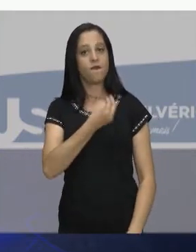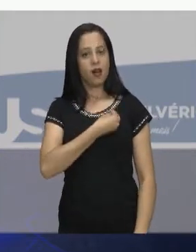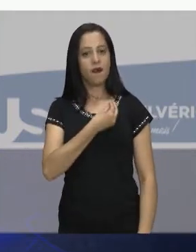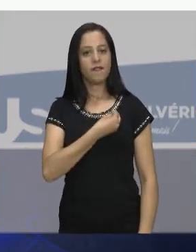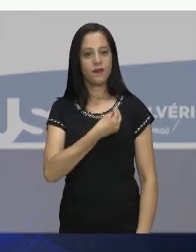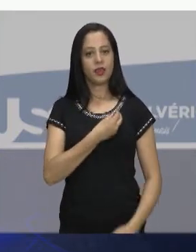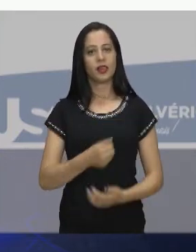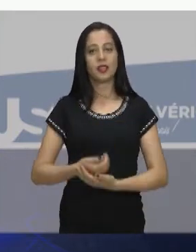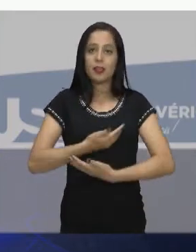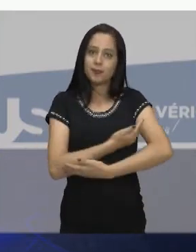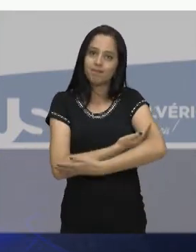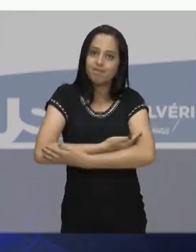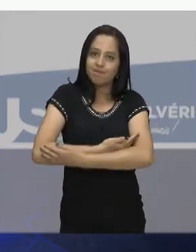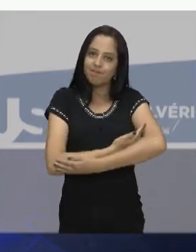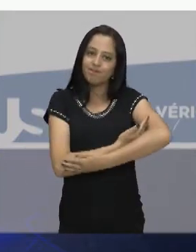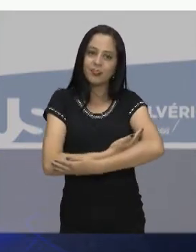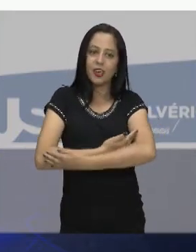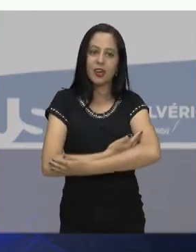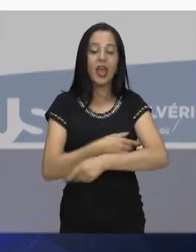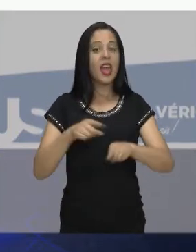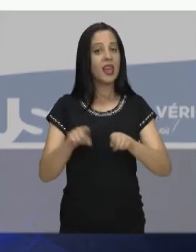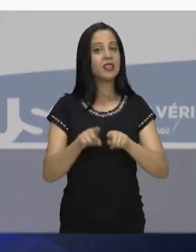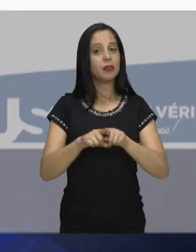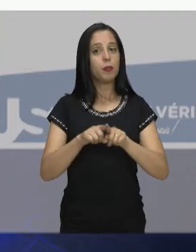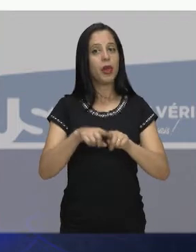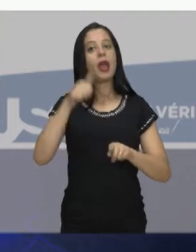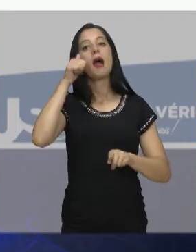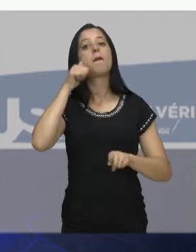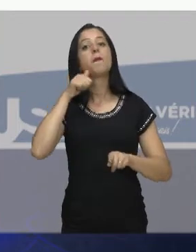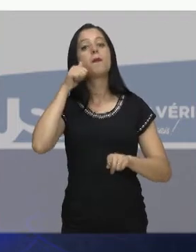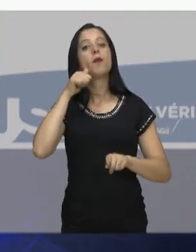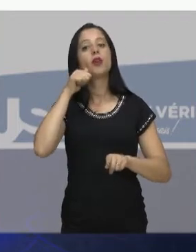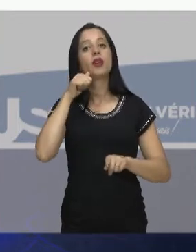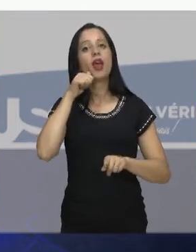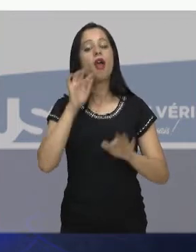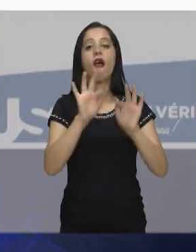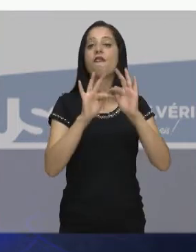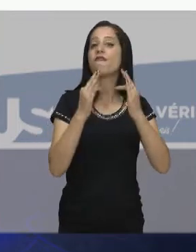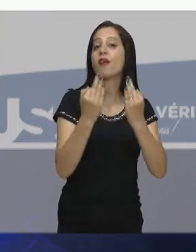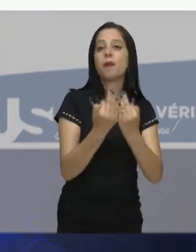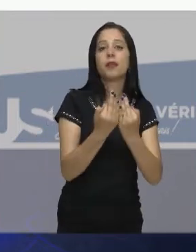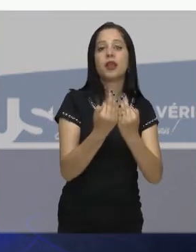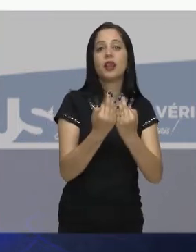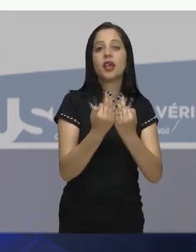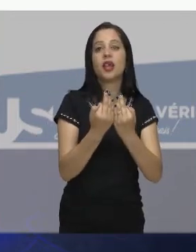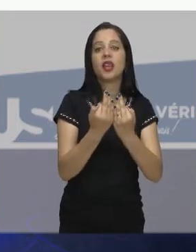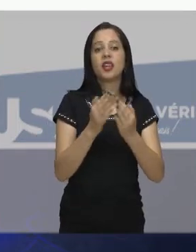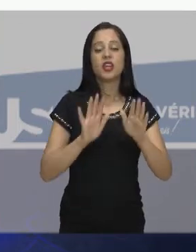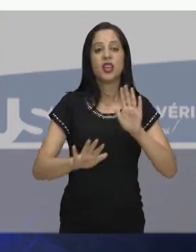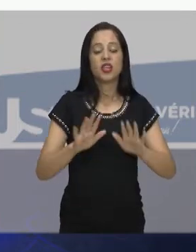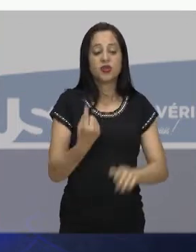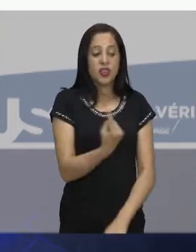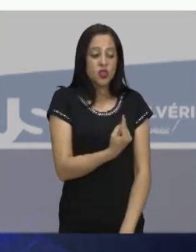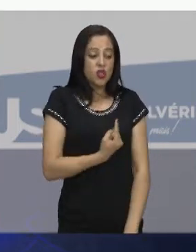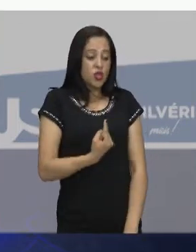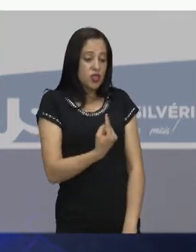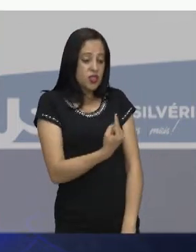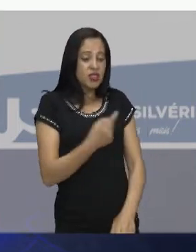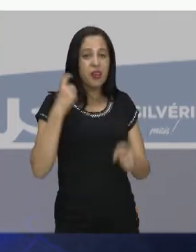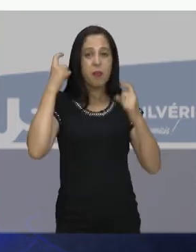salvando bebês e salvando também aquela mãe, aquela família desamparada, muitas vezes